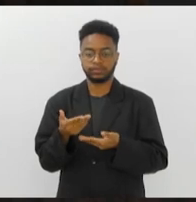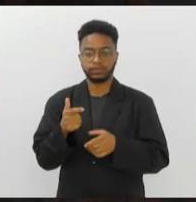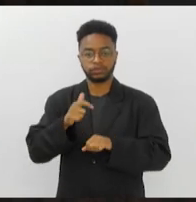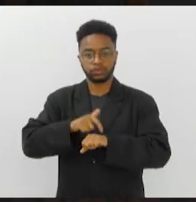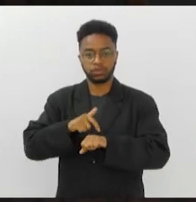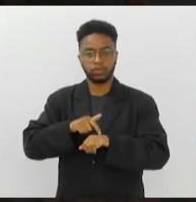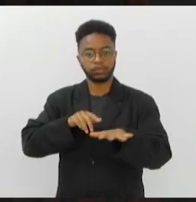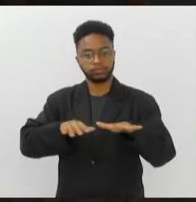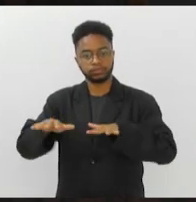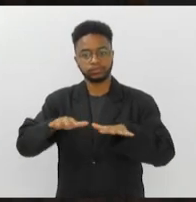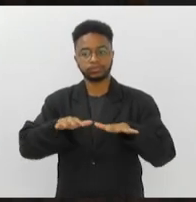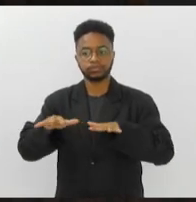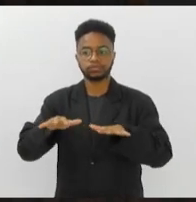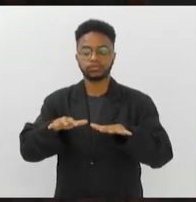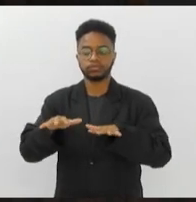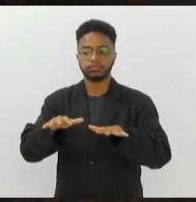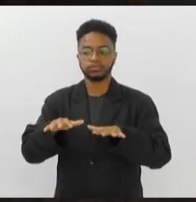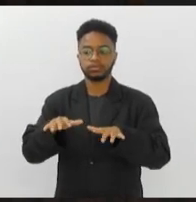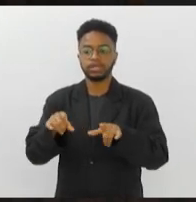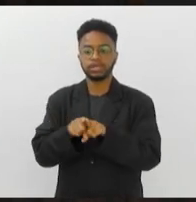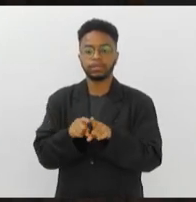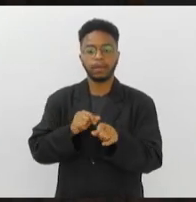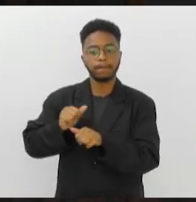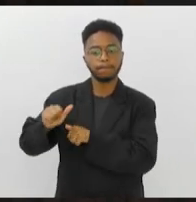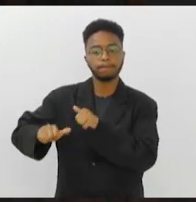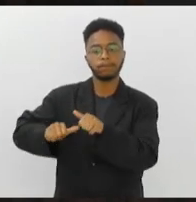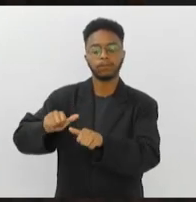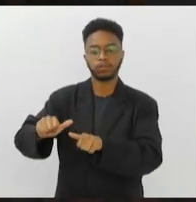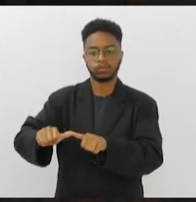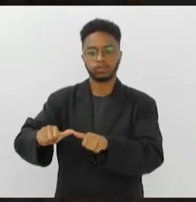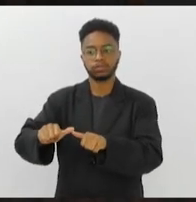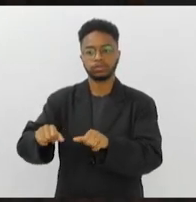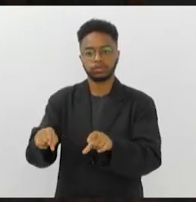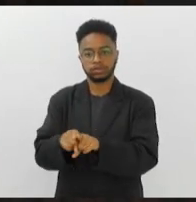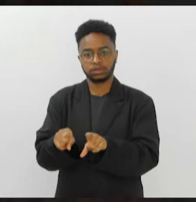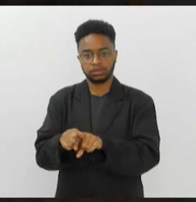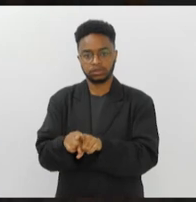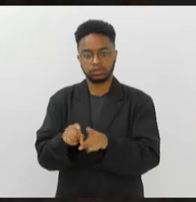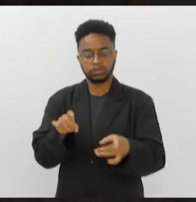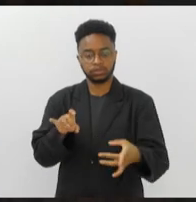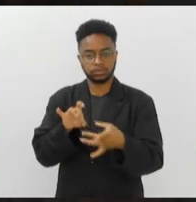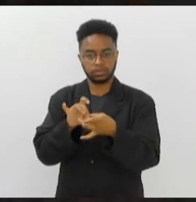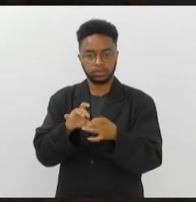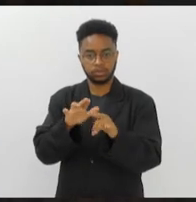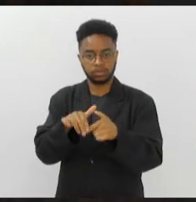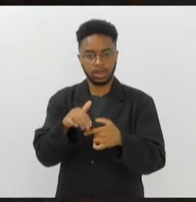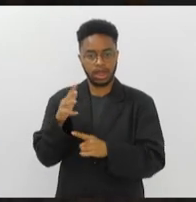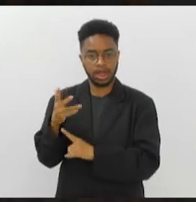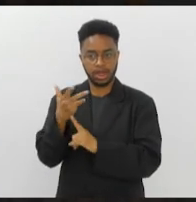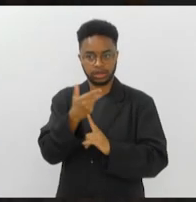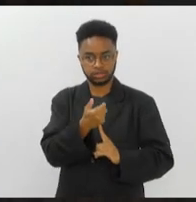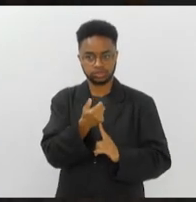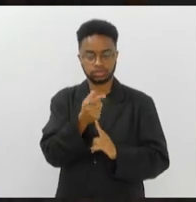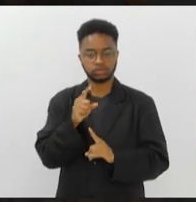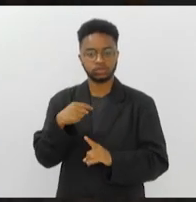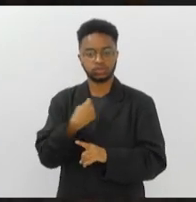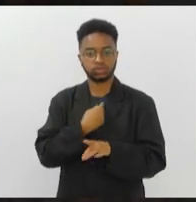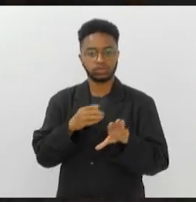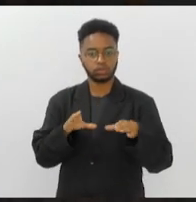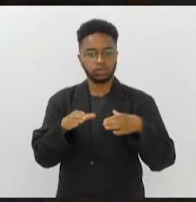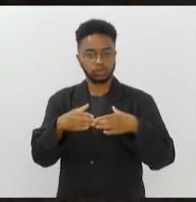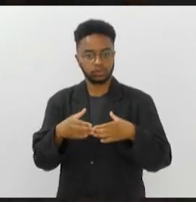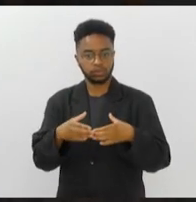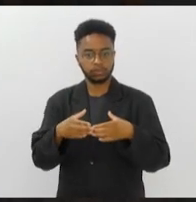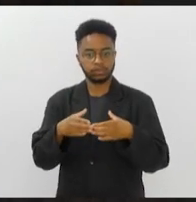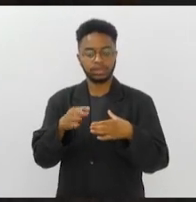de mobilização, de transformação, também através da arte, nossos companheiros